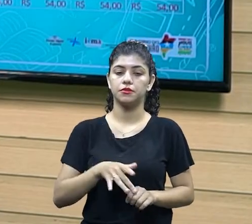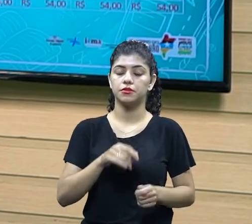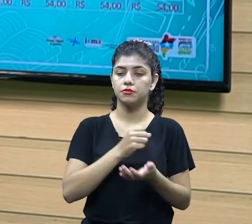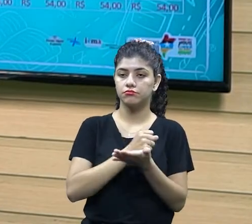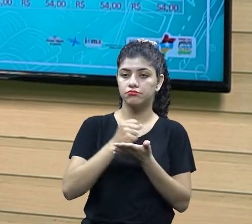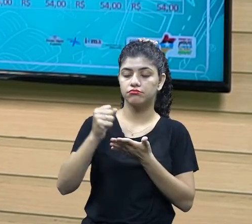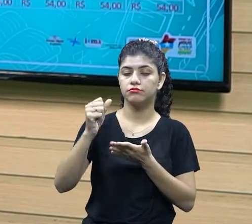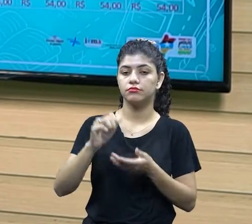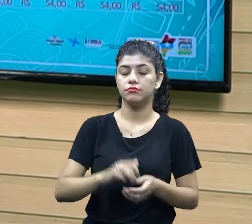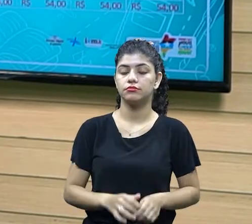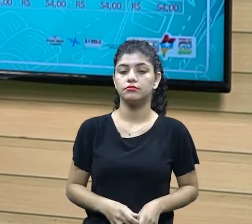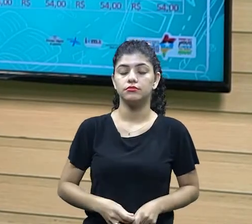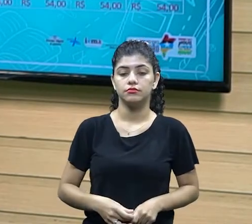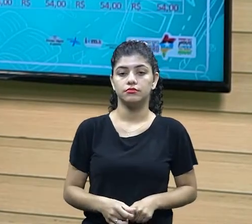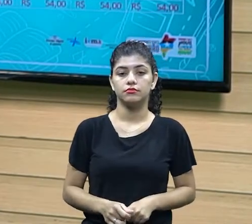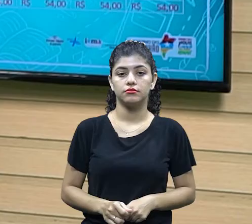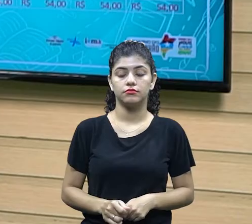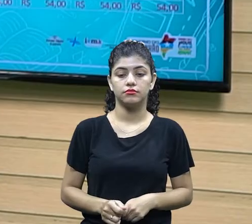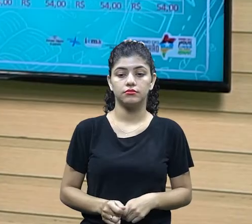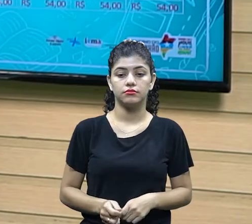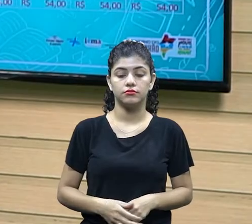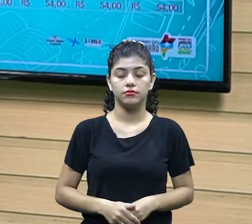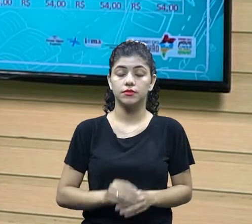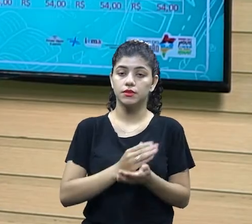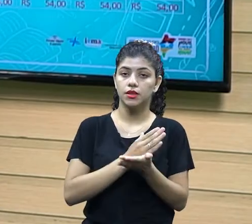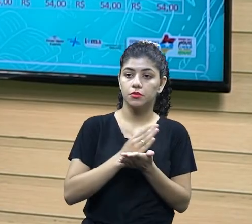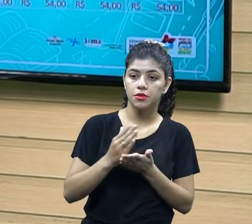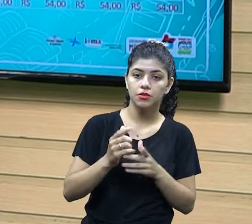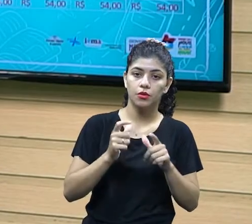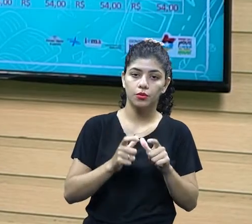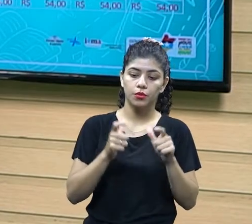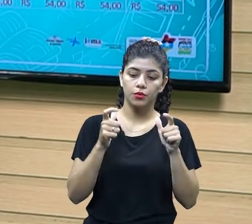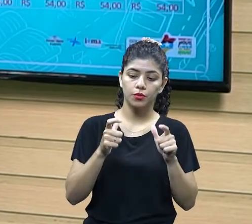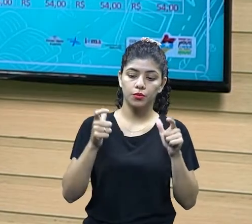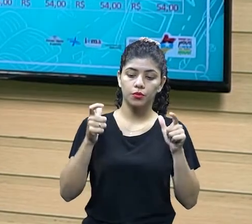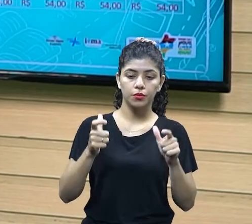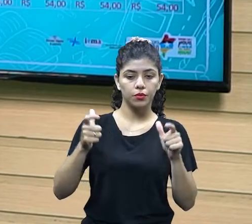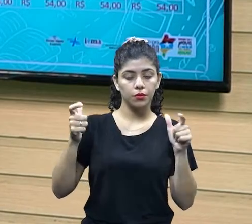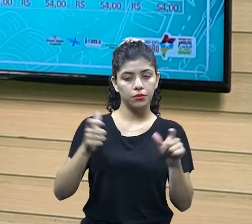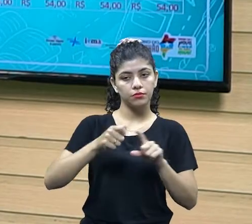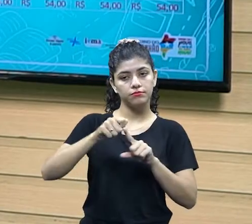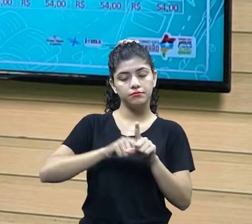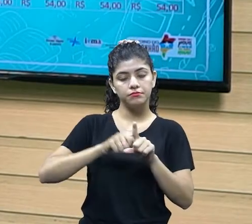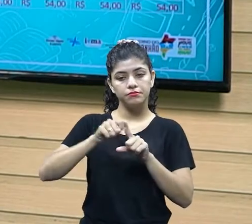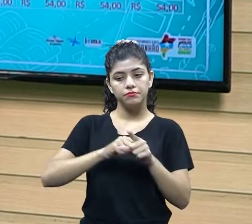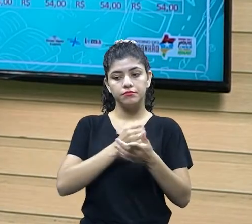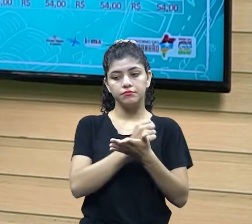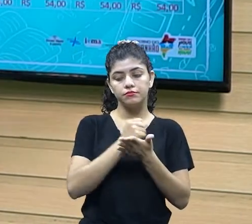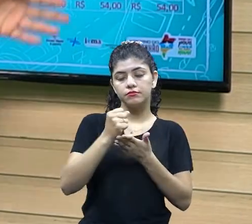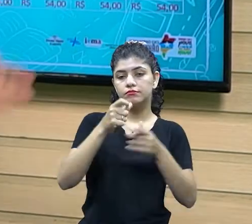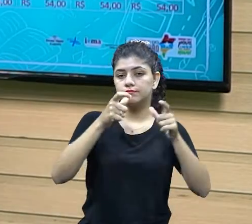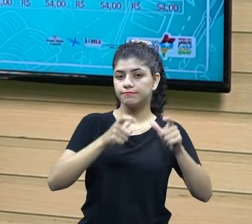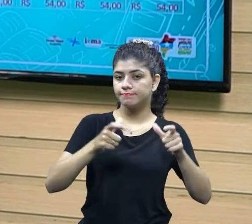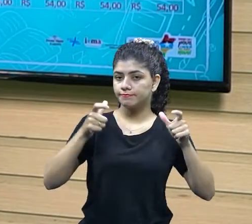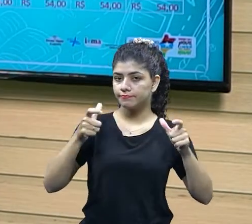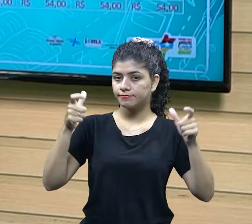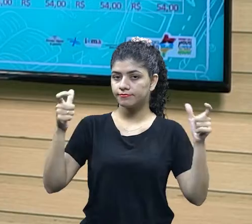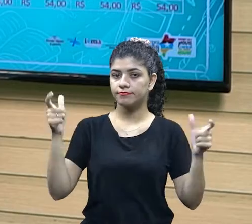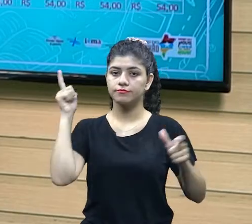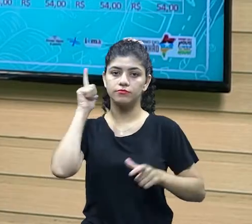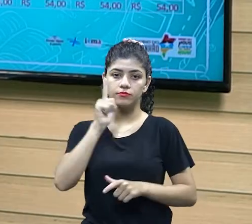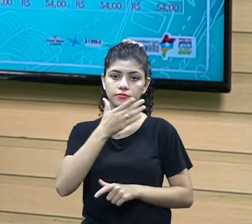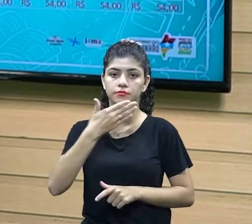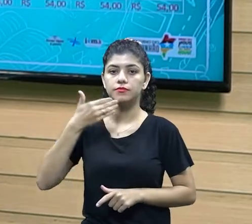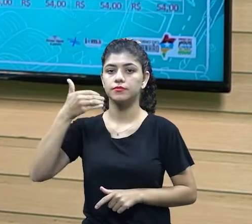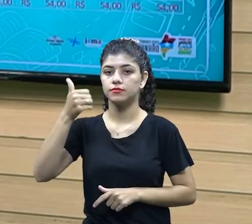tempo. Então, com o passar do tempo, ela começou cada mês que ia passando, ela ia conseguindo faturar mais, ela